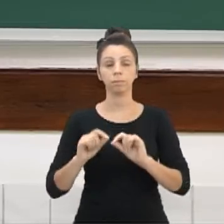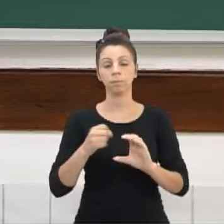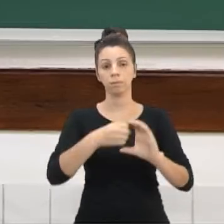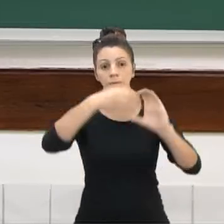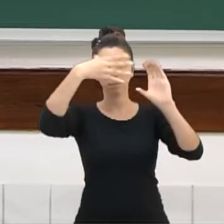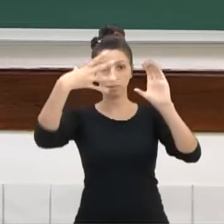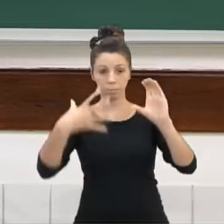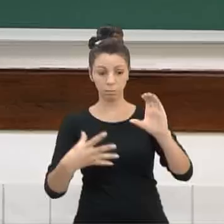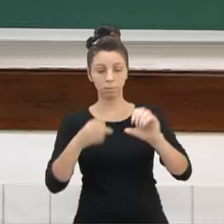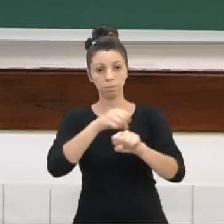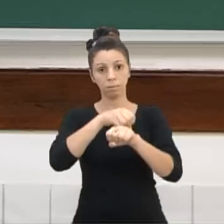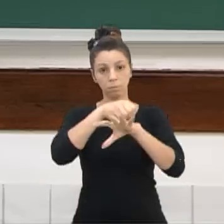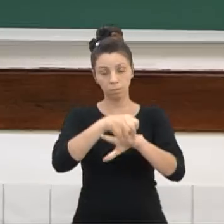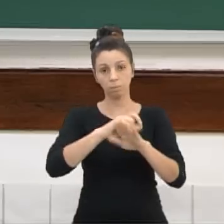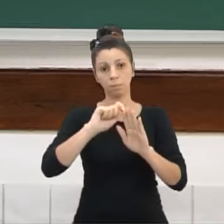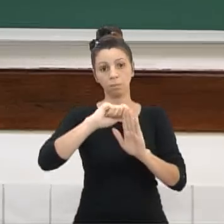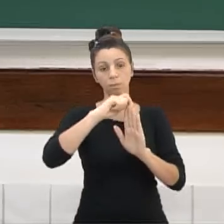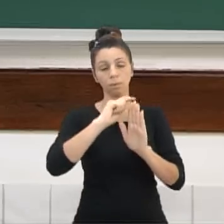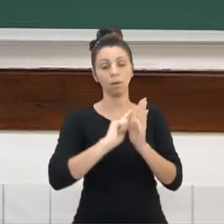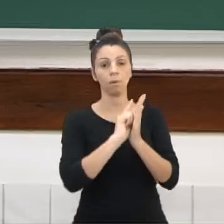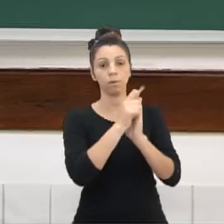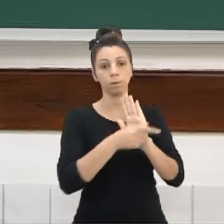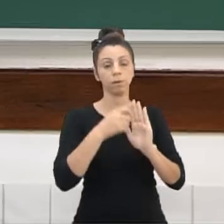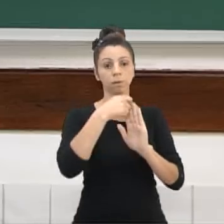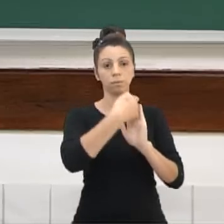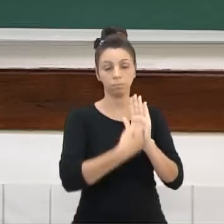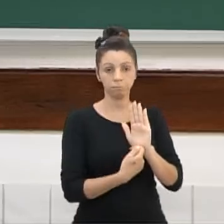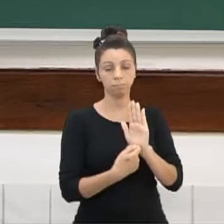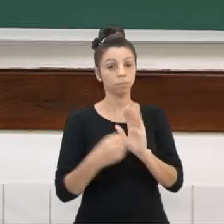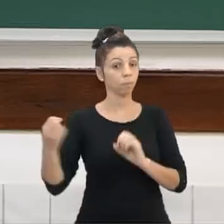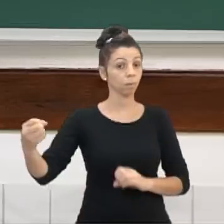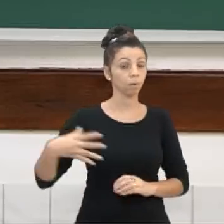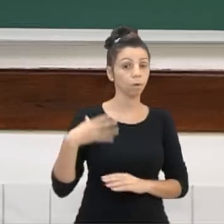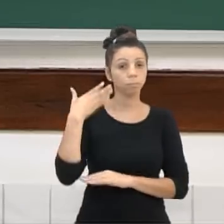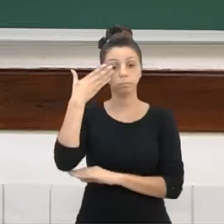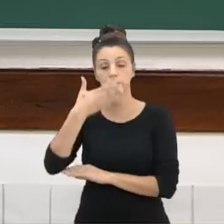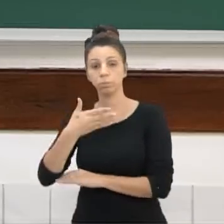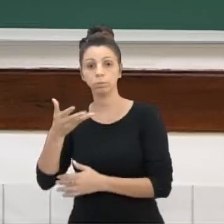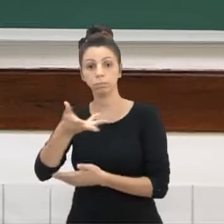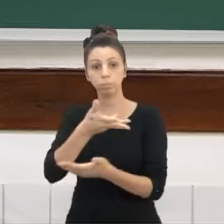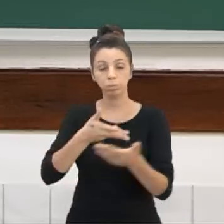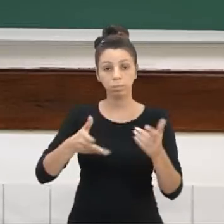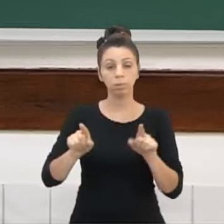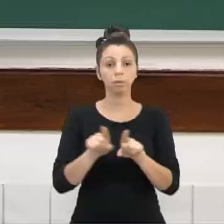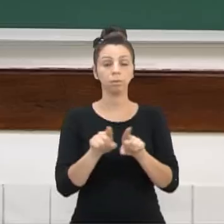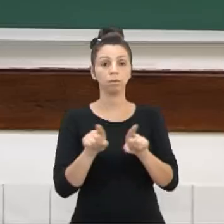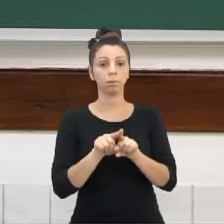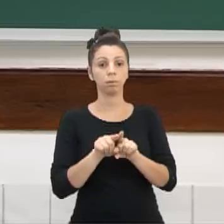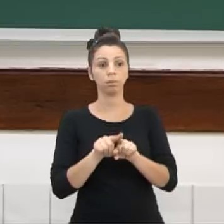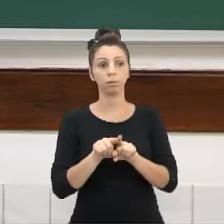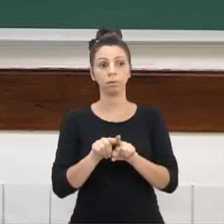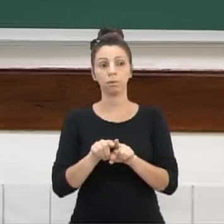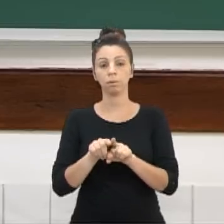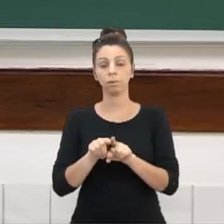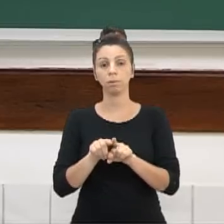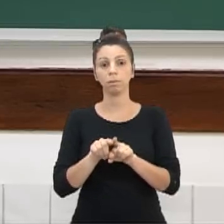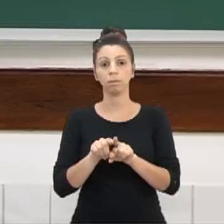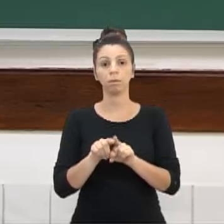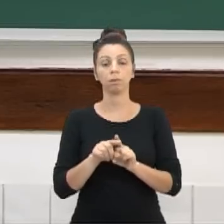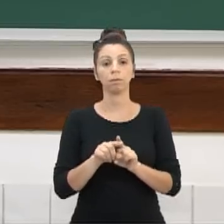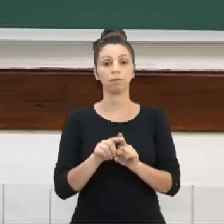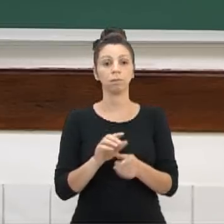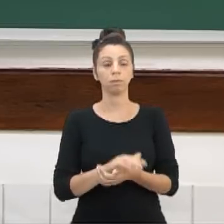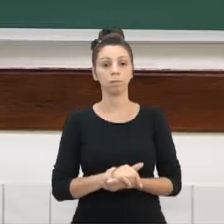do podcast, um gênero textual novo, discursivo, né? Que trabalha bastante a questão da